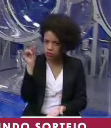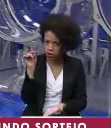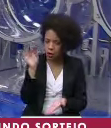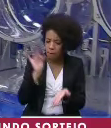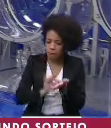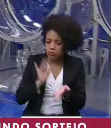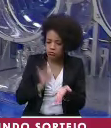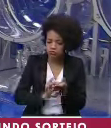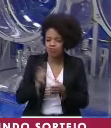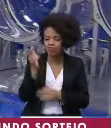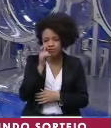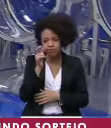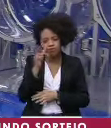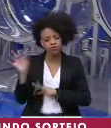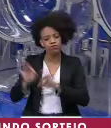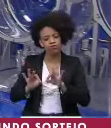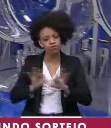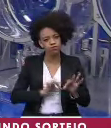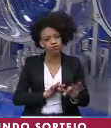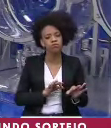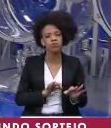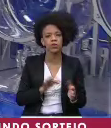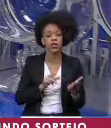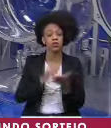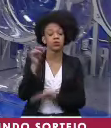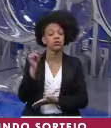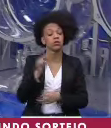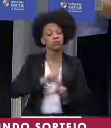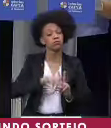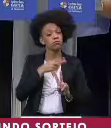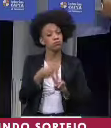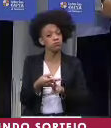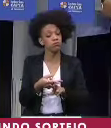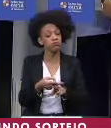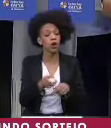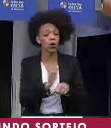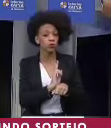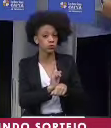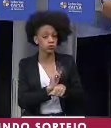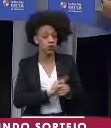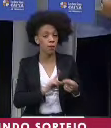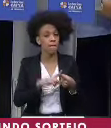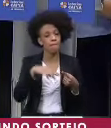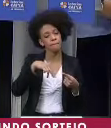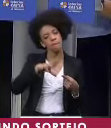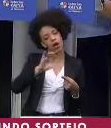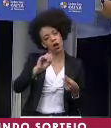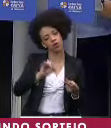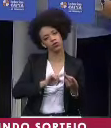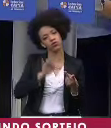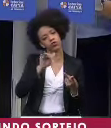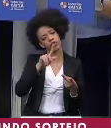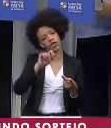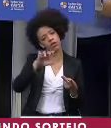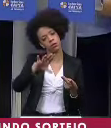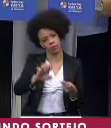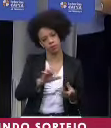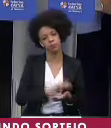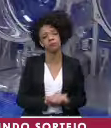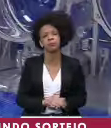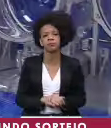conferir, validar cada procedimento deste sorteio da dupla cena, os nossos auditores estão aqui, o Marco Silva e o Felipe